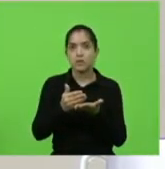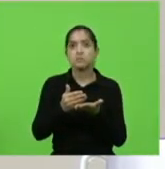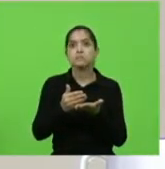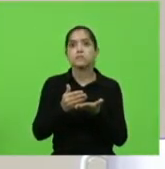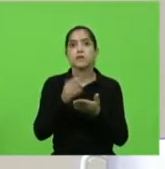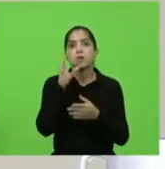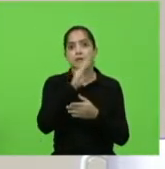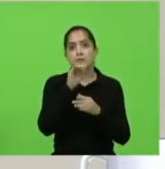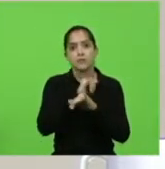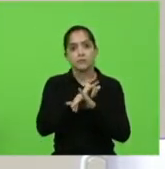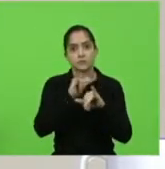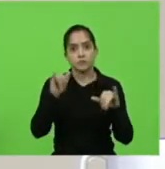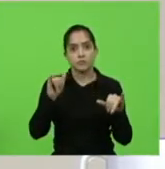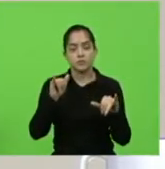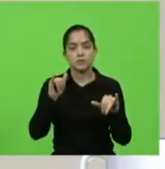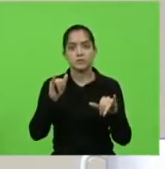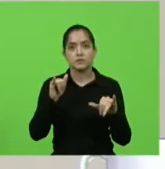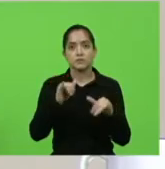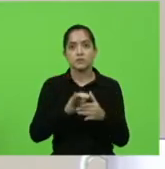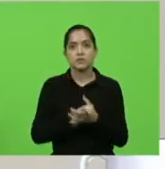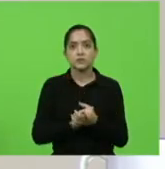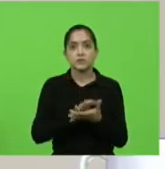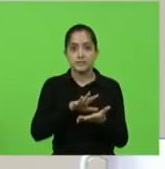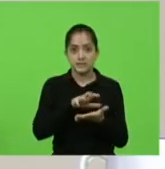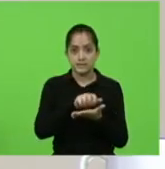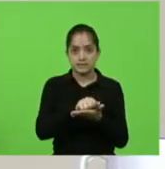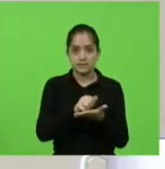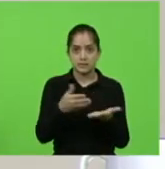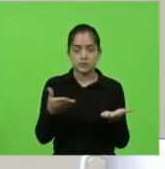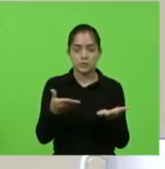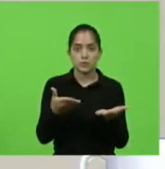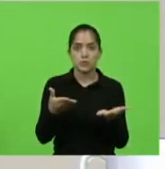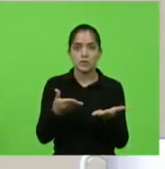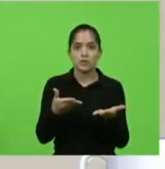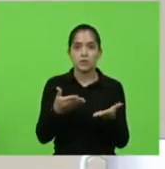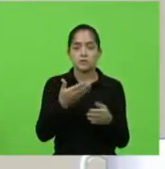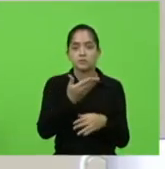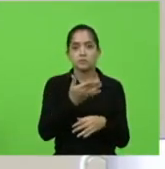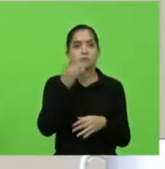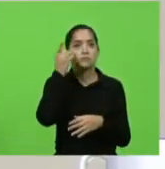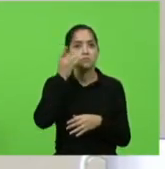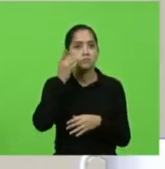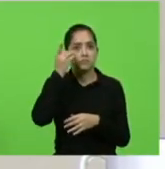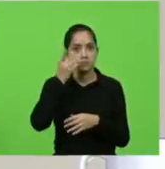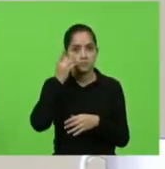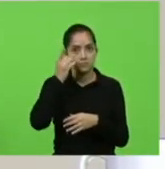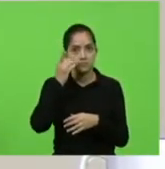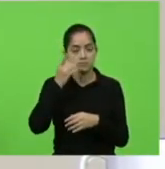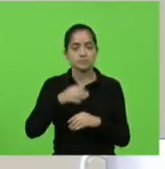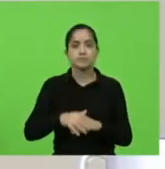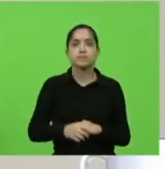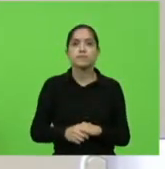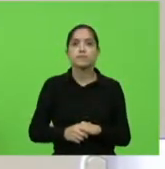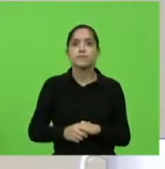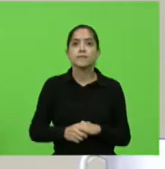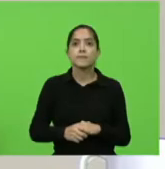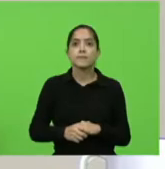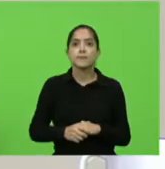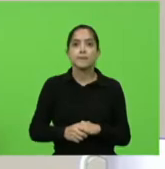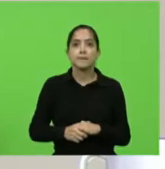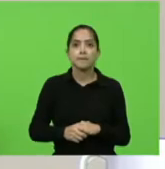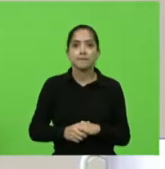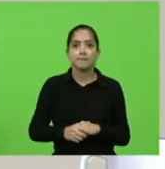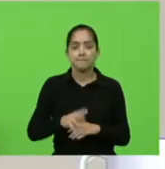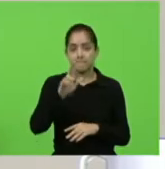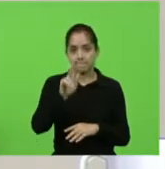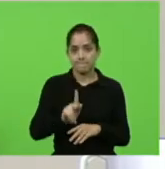hoje o nosso inscrito, em primeiro lugar, é o nosso deputado do Oeste de Santa Catarina, deputado